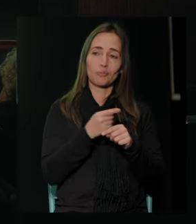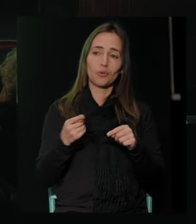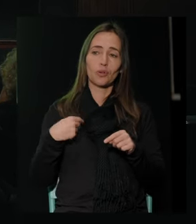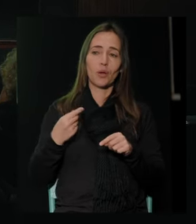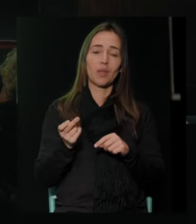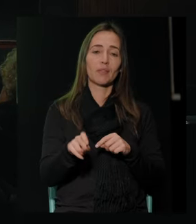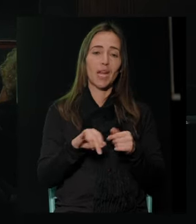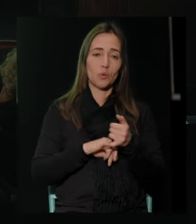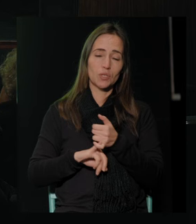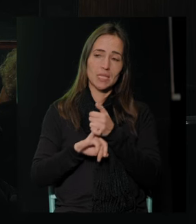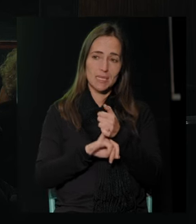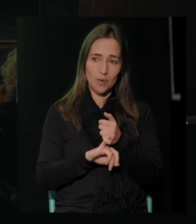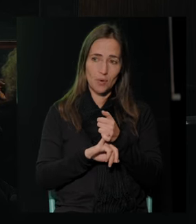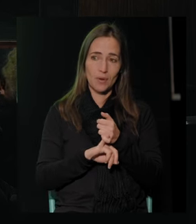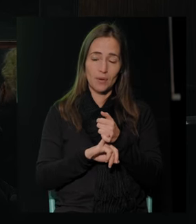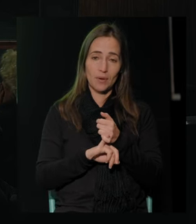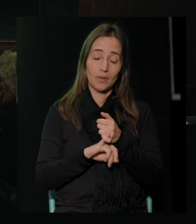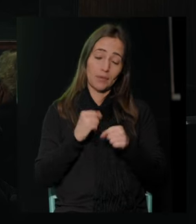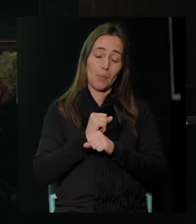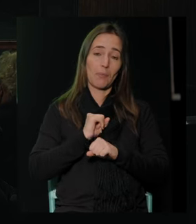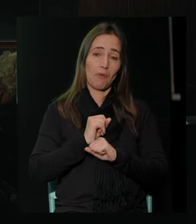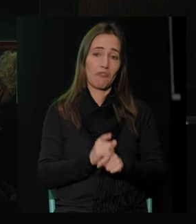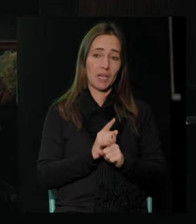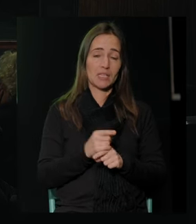entrei na associação, isso foi basicamente o meu papel. Eu